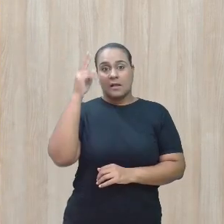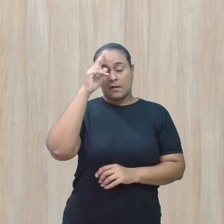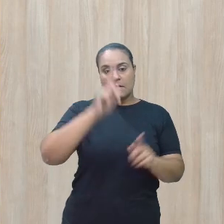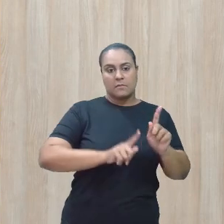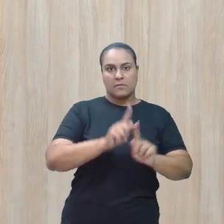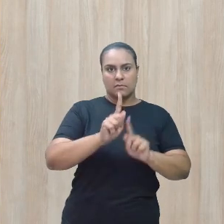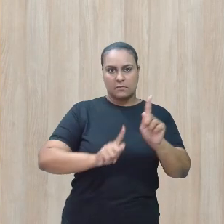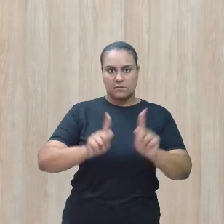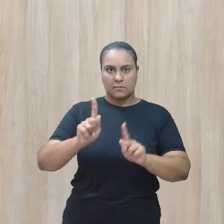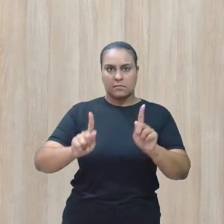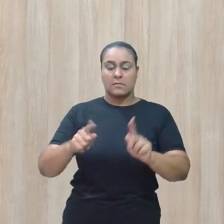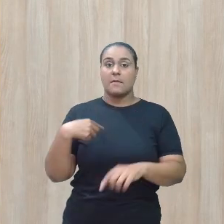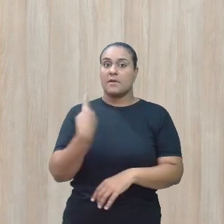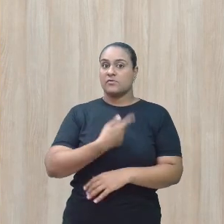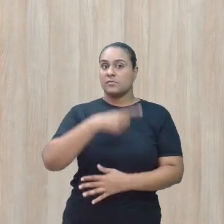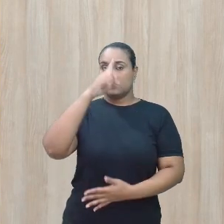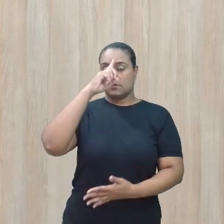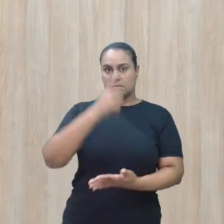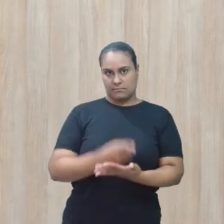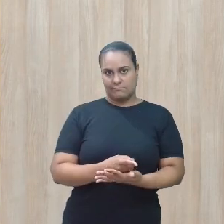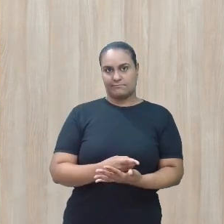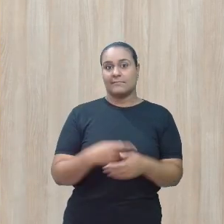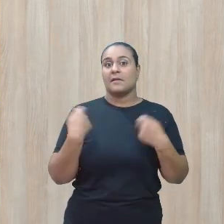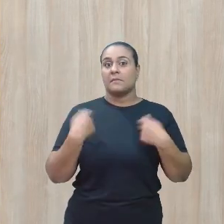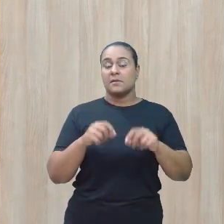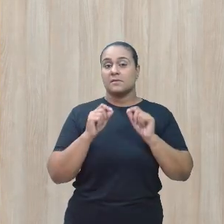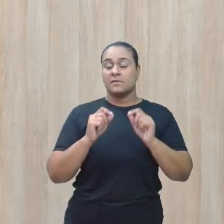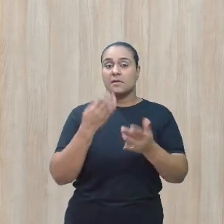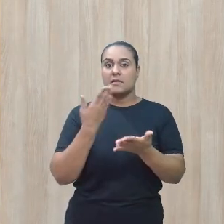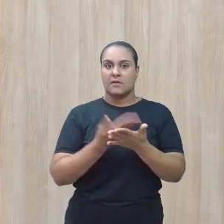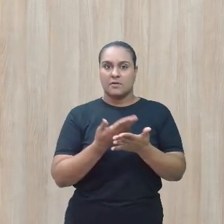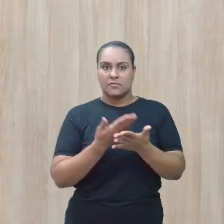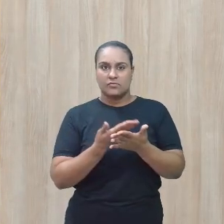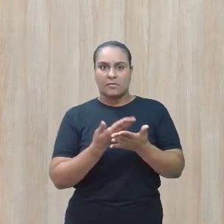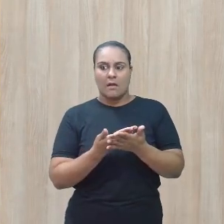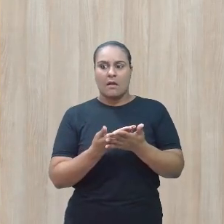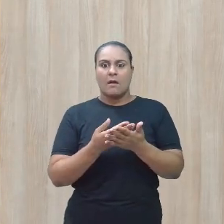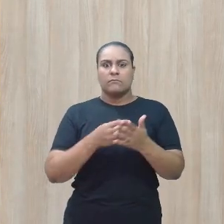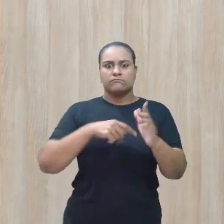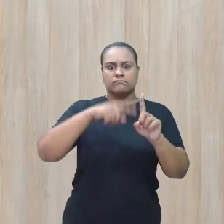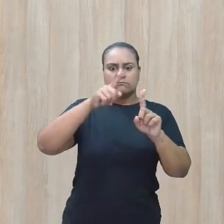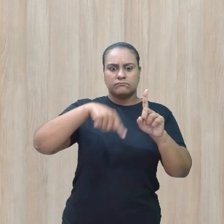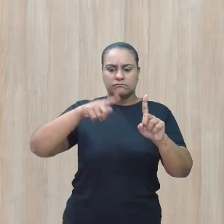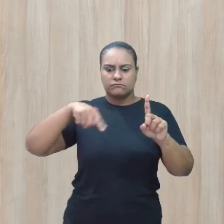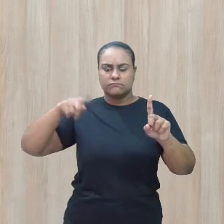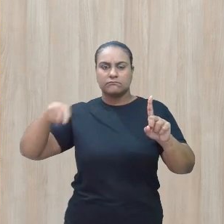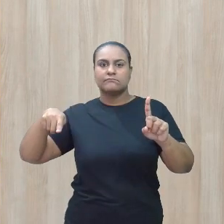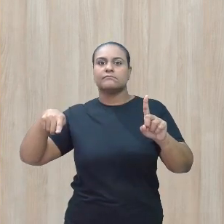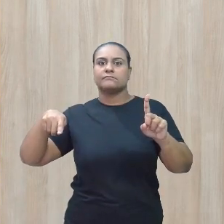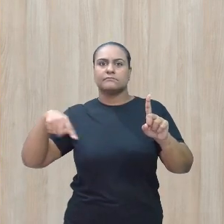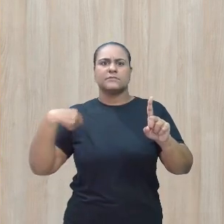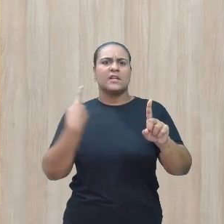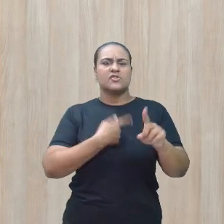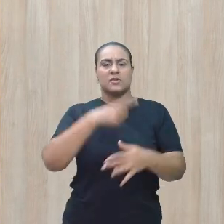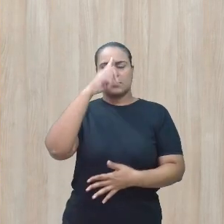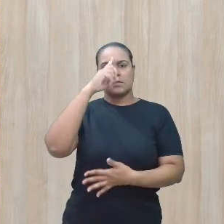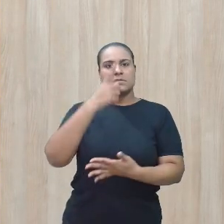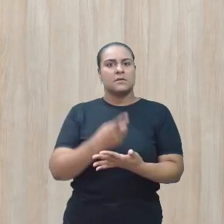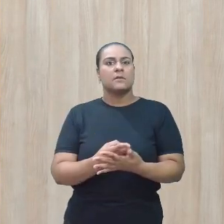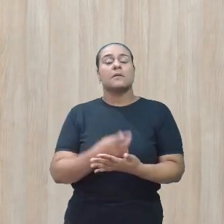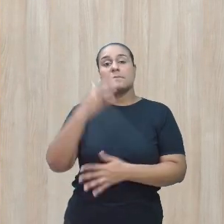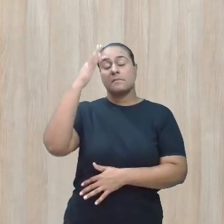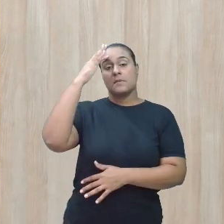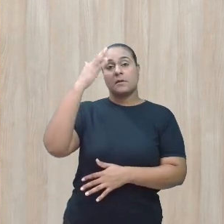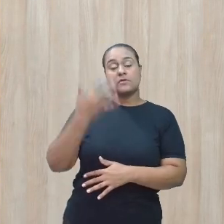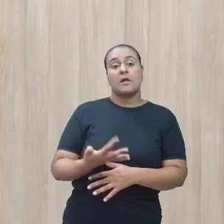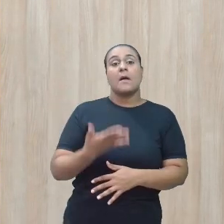para tomada de decisão? Então, a gente precisa estudar esse comportamento e verificar o que a gente pode fazer para melhorar